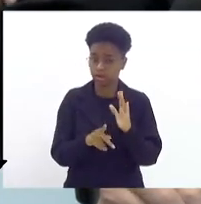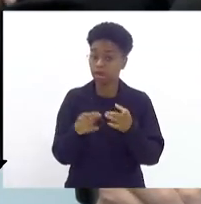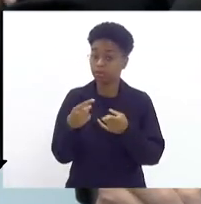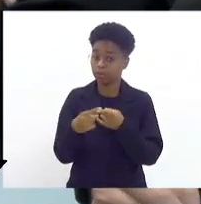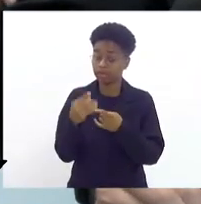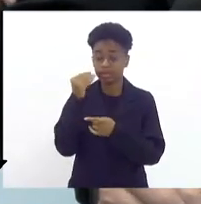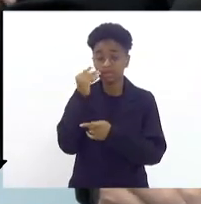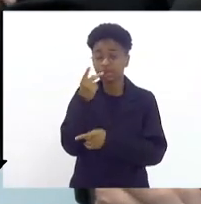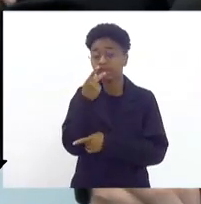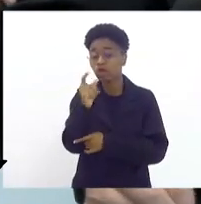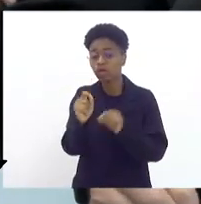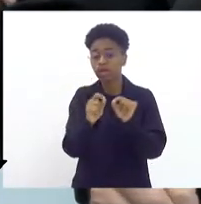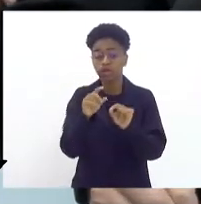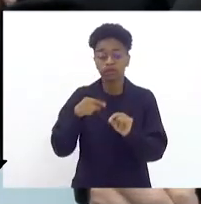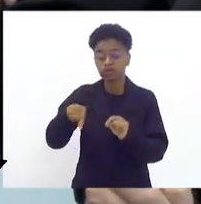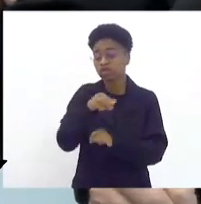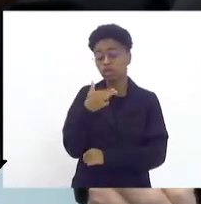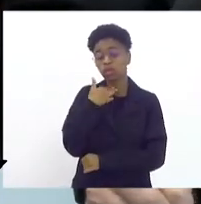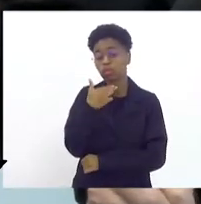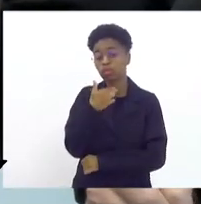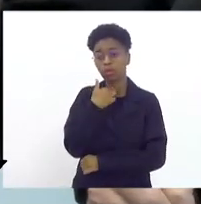dizer que você não pode,